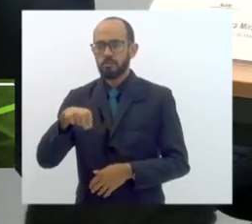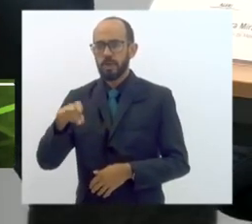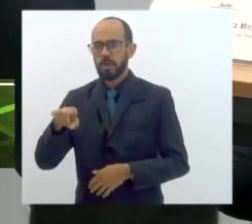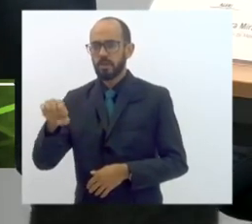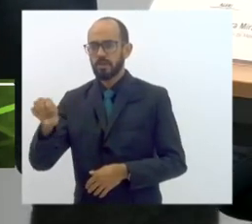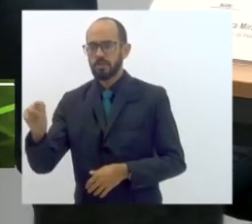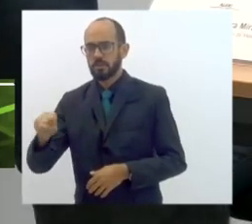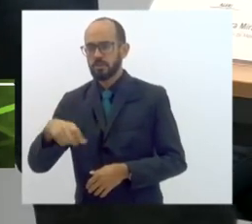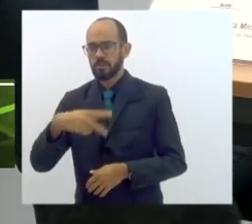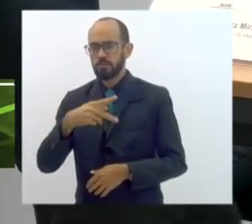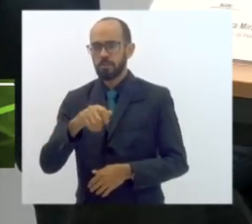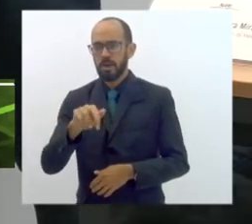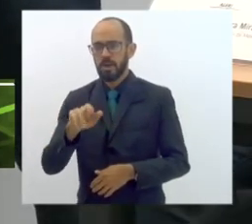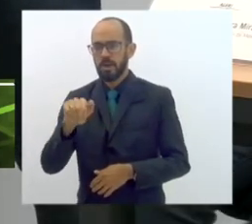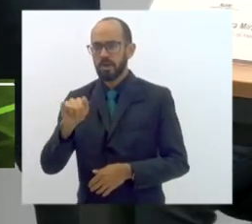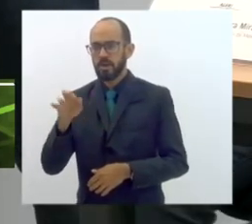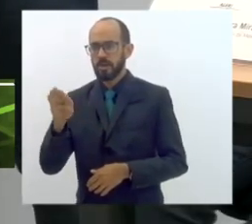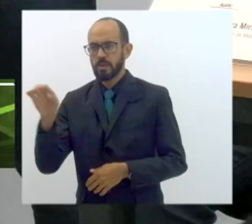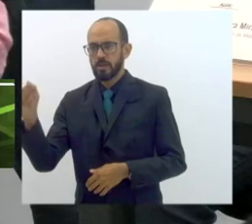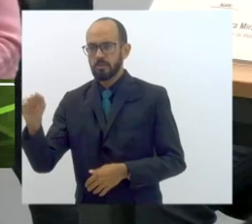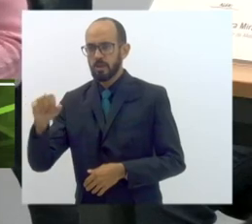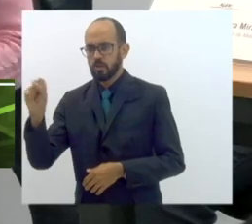Pereira, Paraíba do Sul,